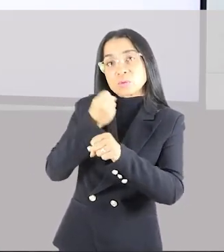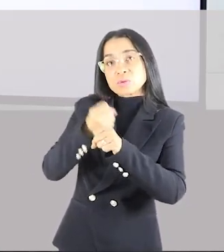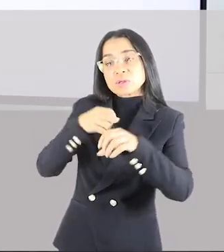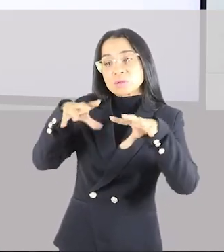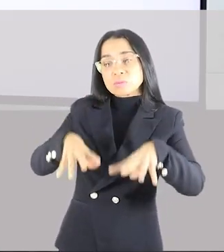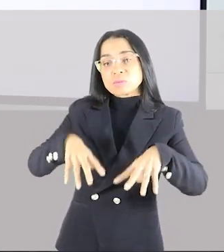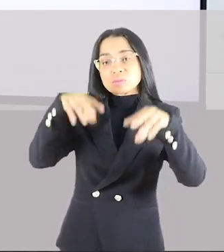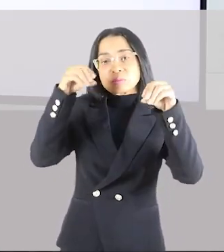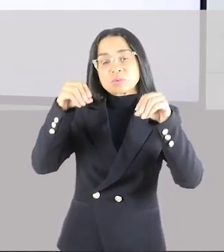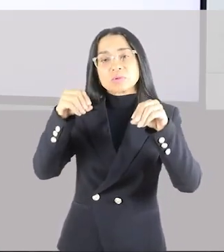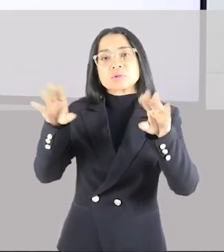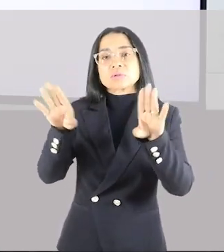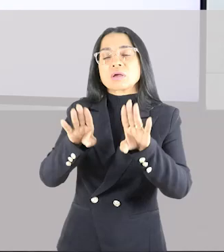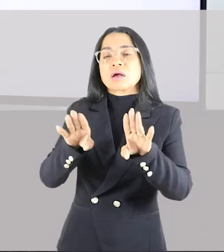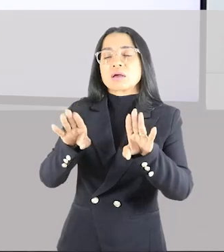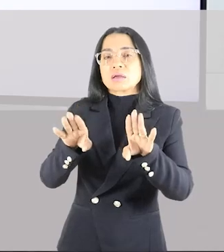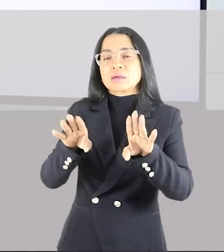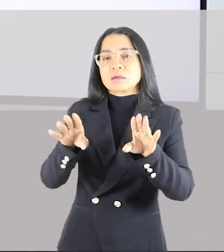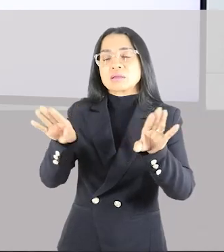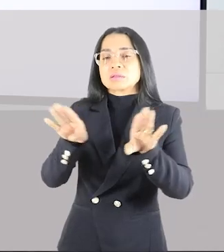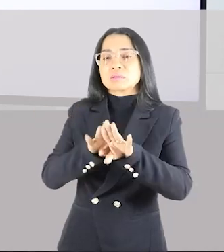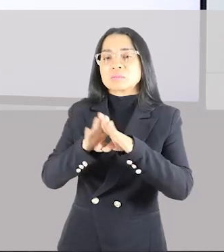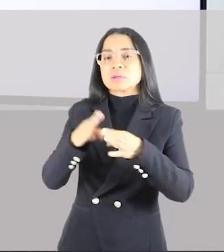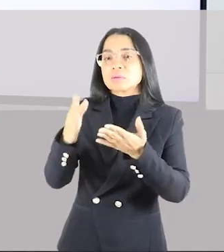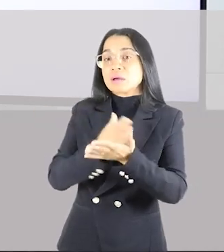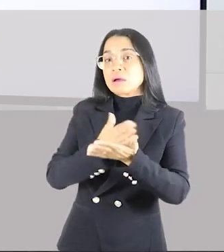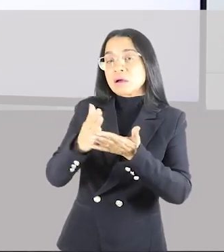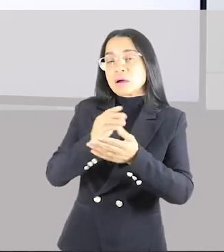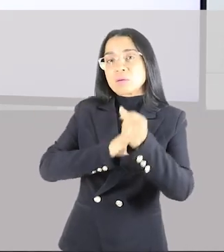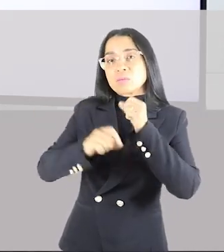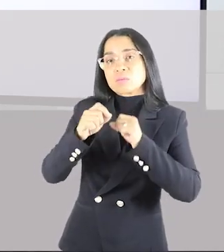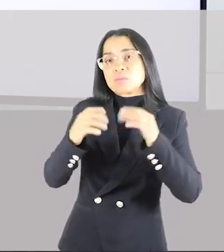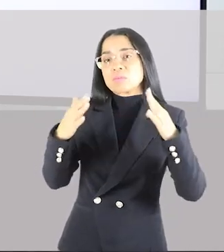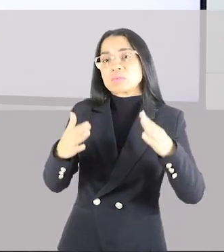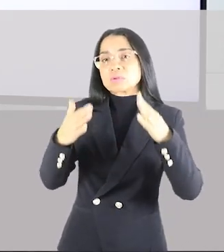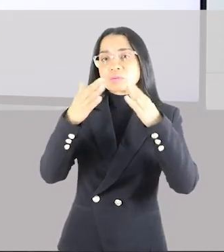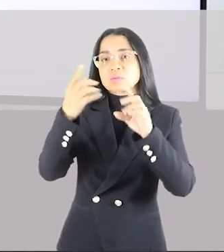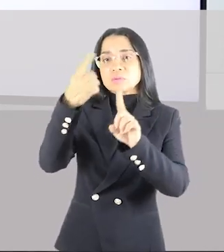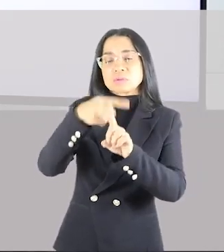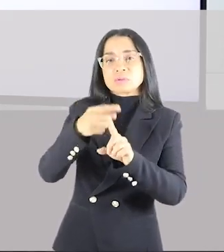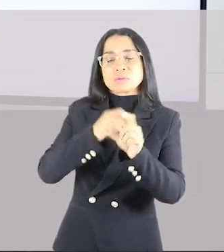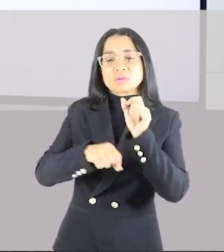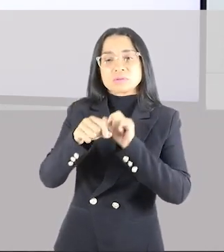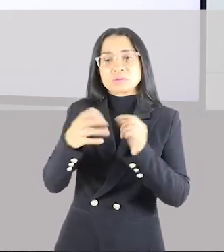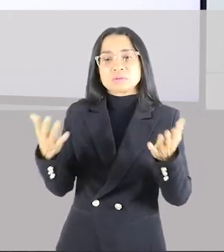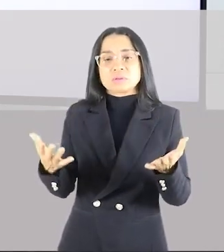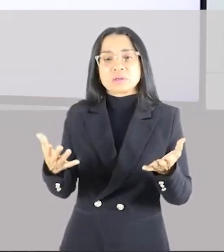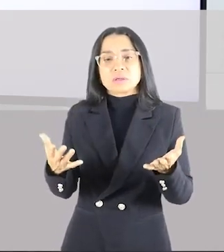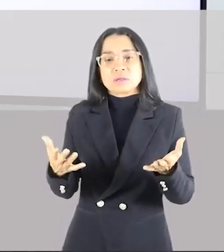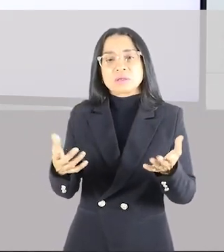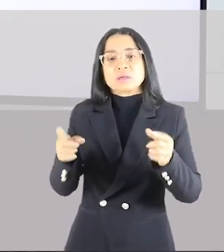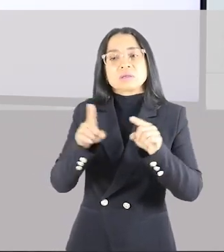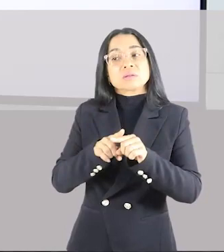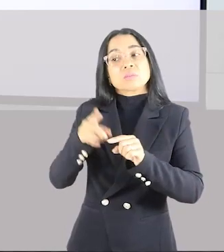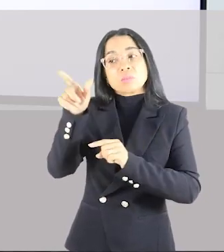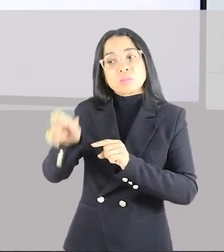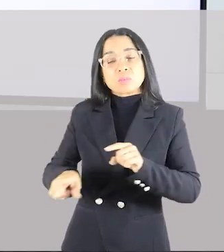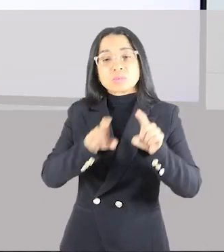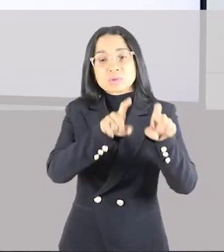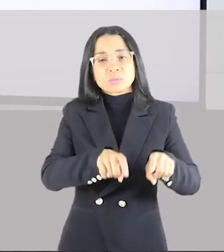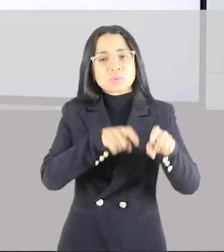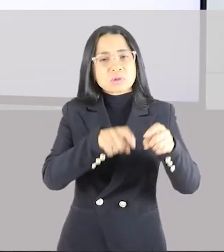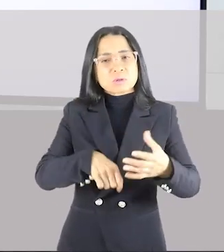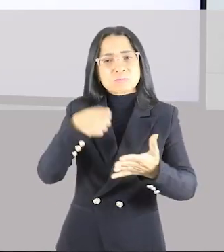para alguns templos religiosos. Então, eles também existiam naquele momento. E os camponeses eram aqueles que eram